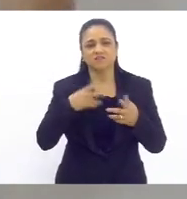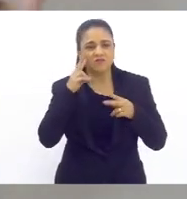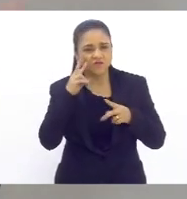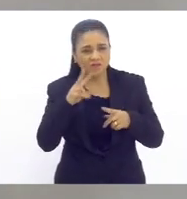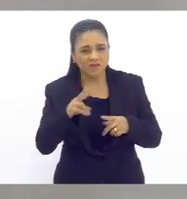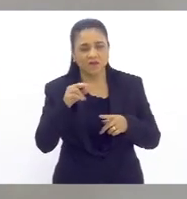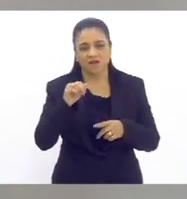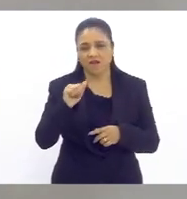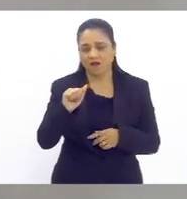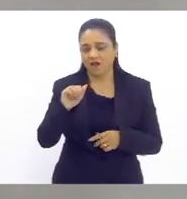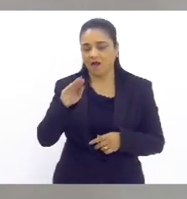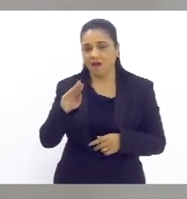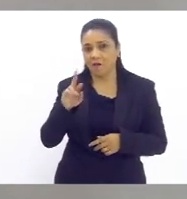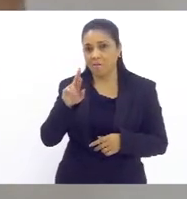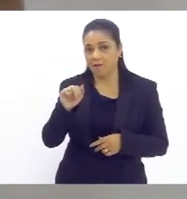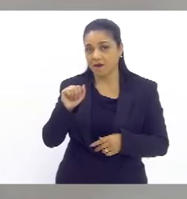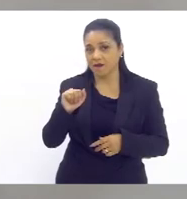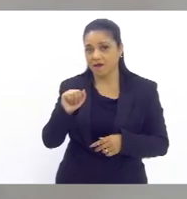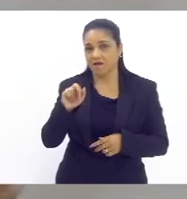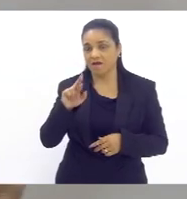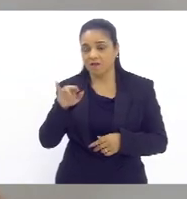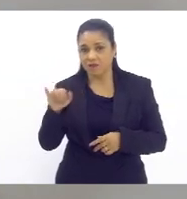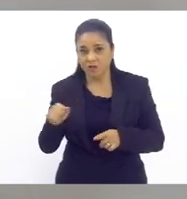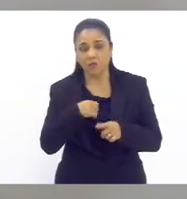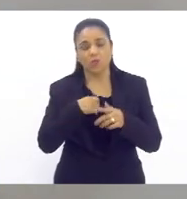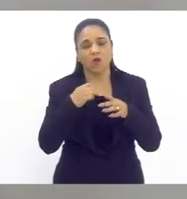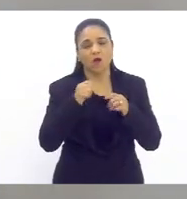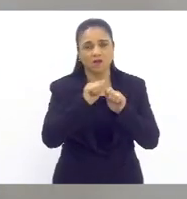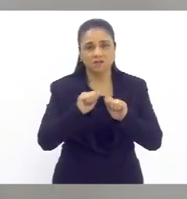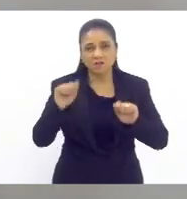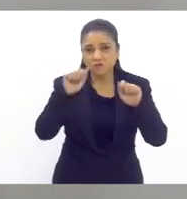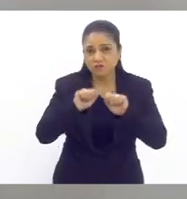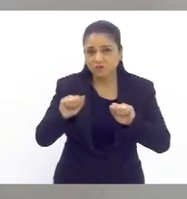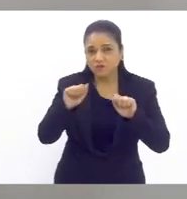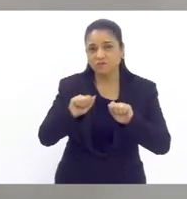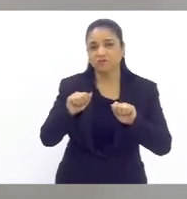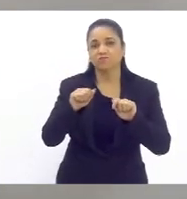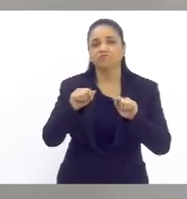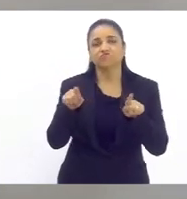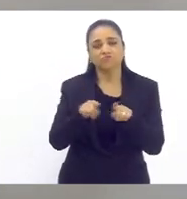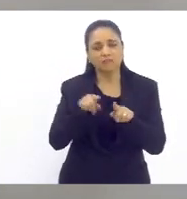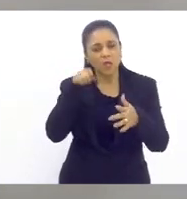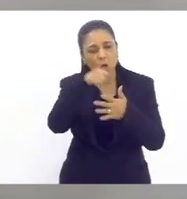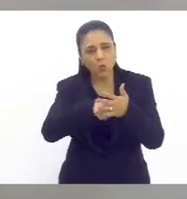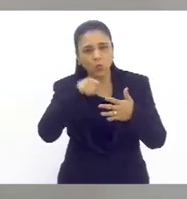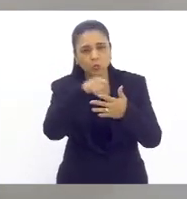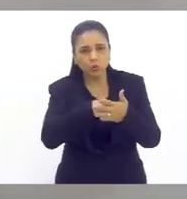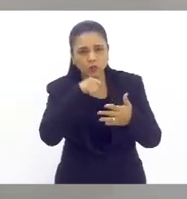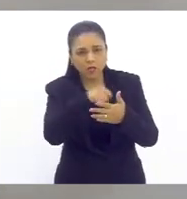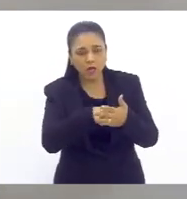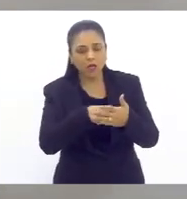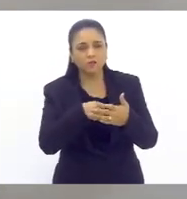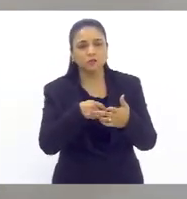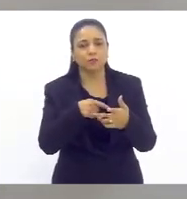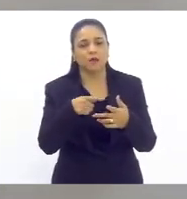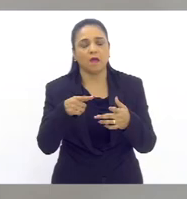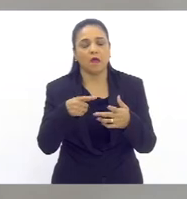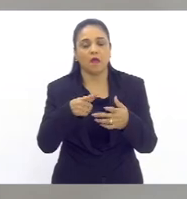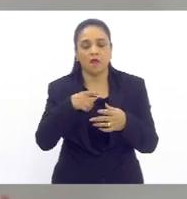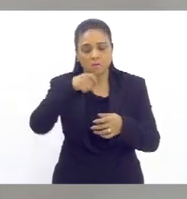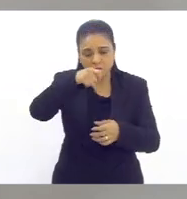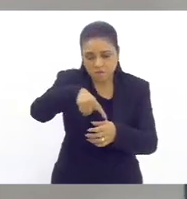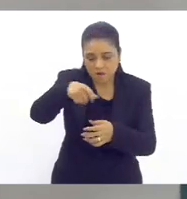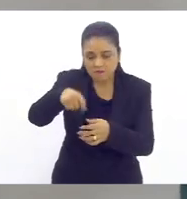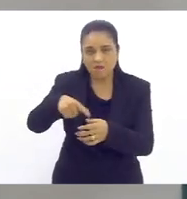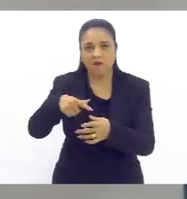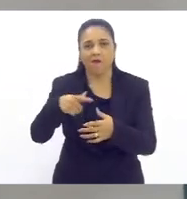Pepe de poder estar vendo as associações também tão lutando fazendo desobedientes desobediência civil para conseguir plantar o seu remédio e